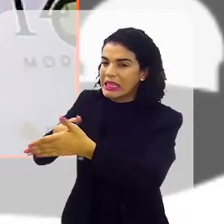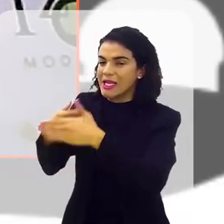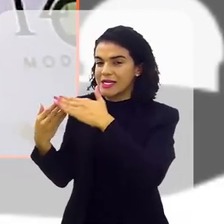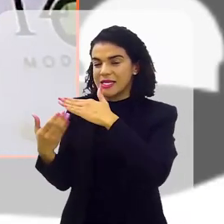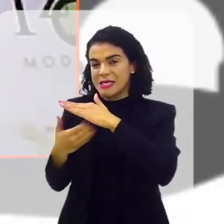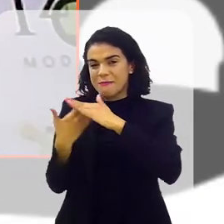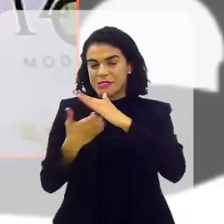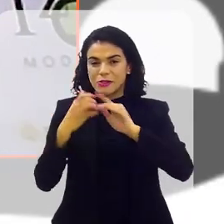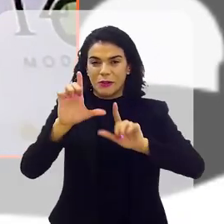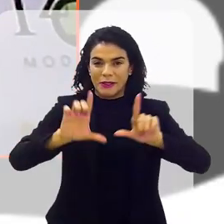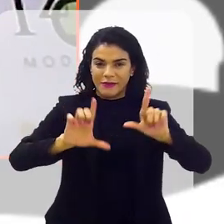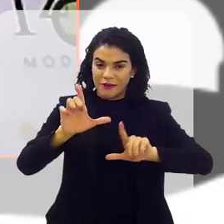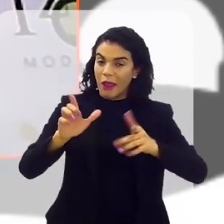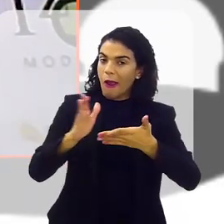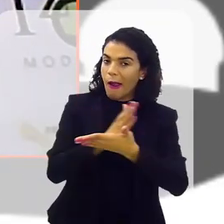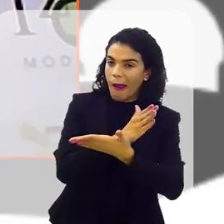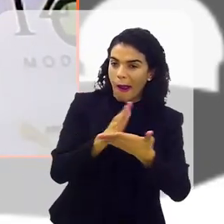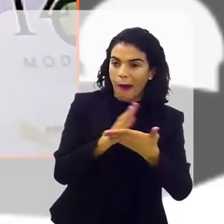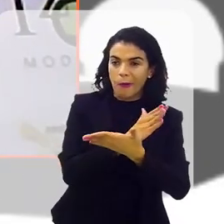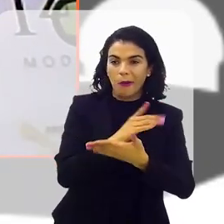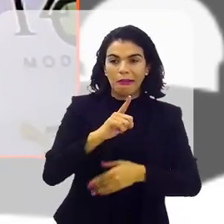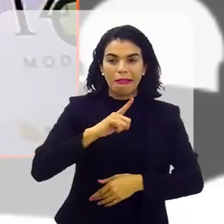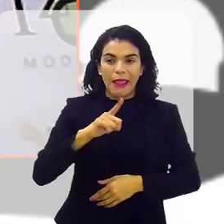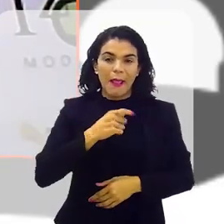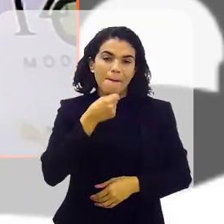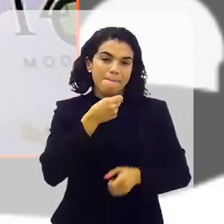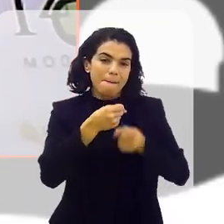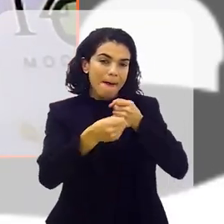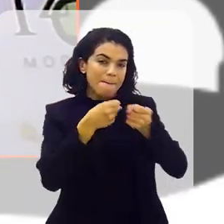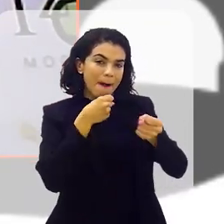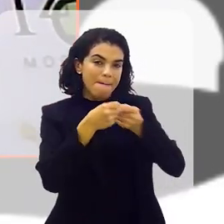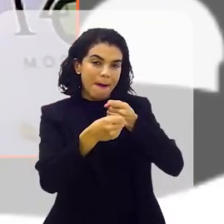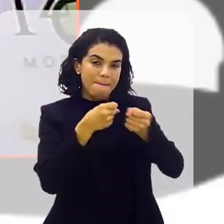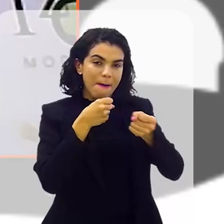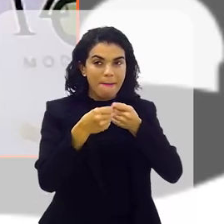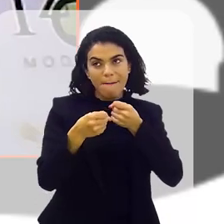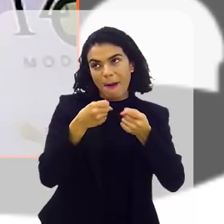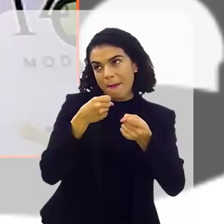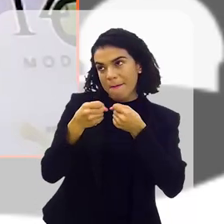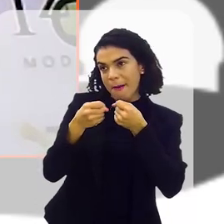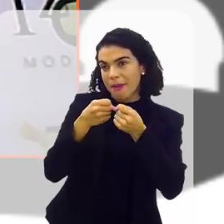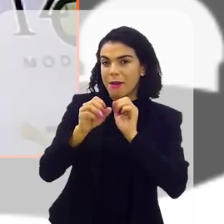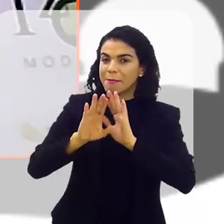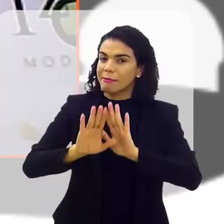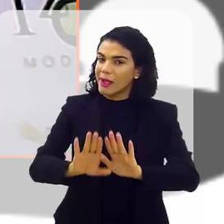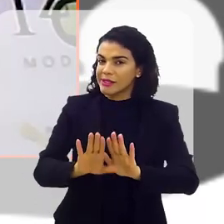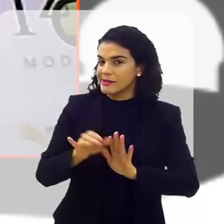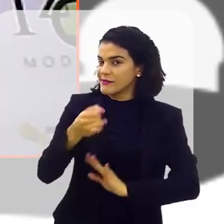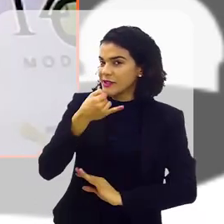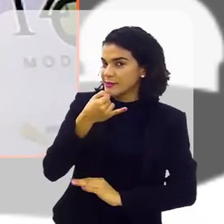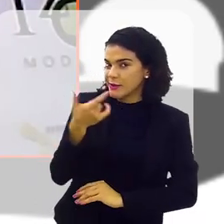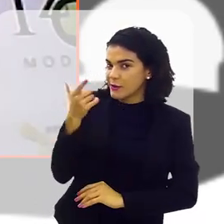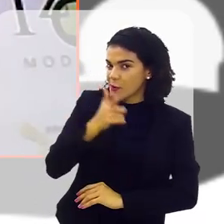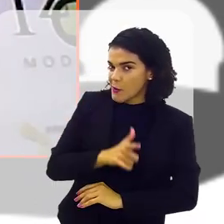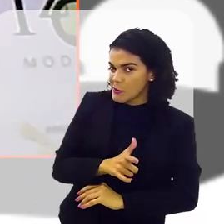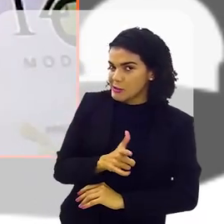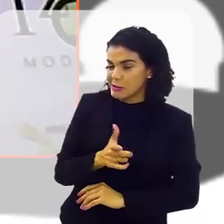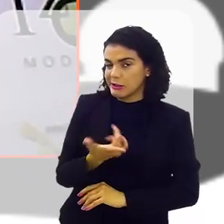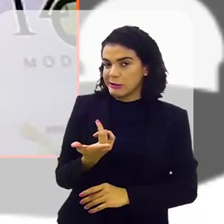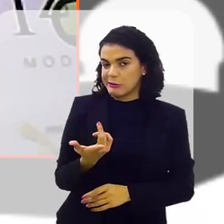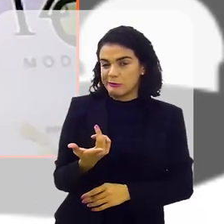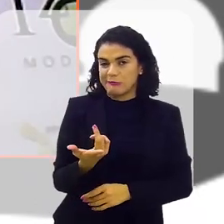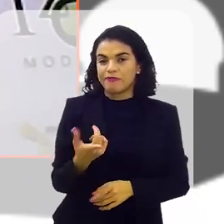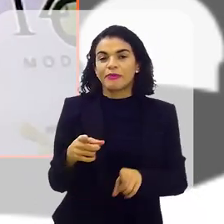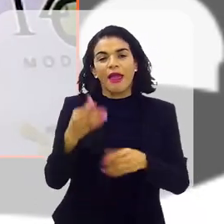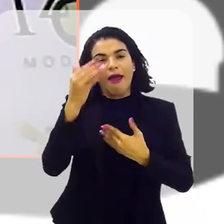aberto inclusive algumas que tem apresentadores são madrinhas disso madrinhas daquilo mas a gente infelizmente não teve esse